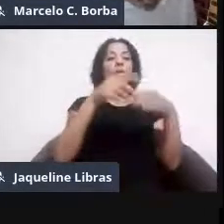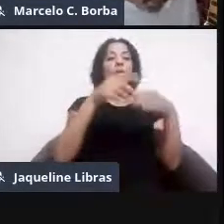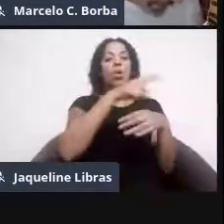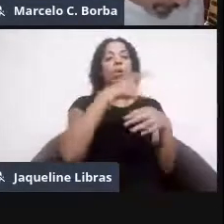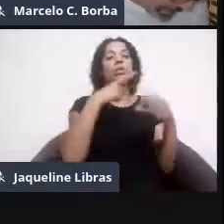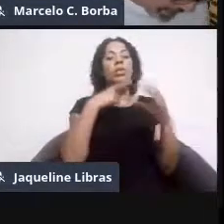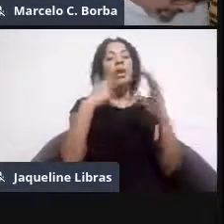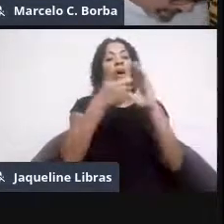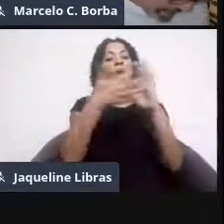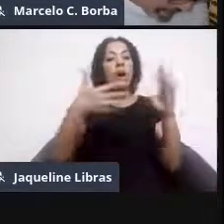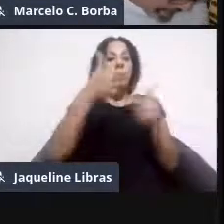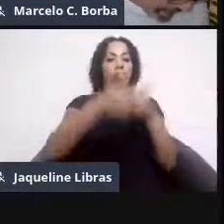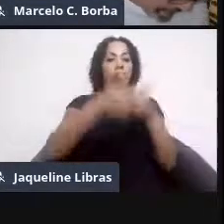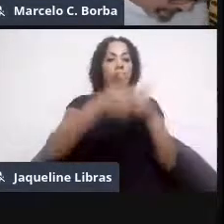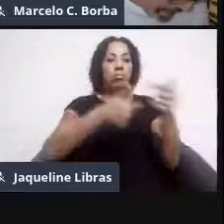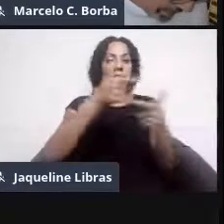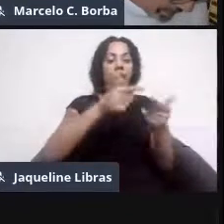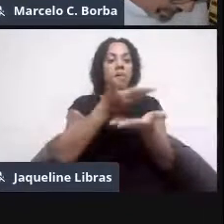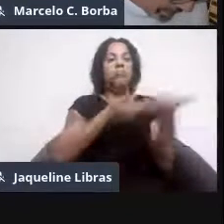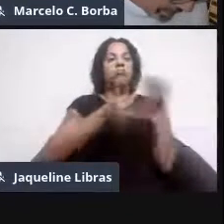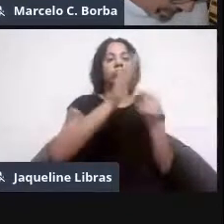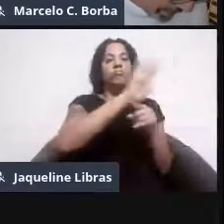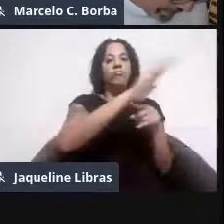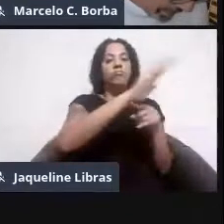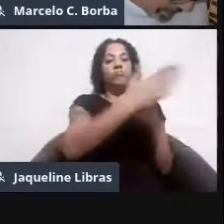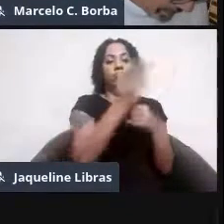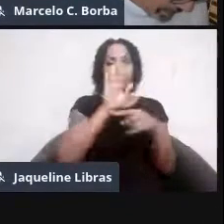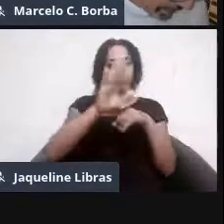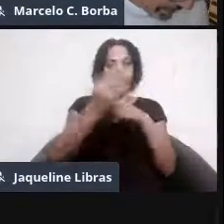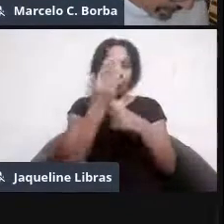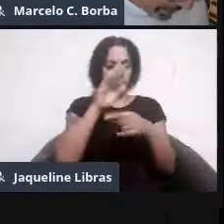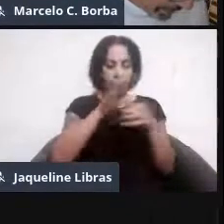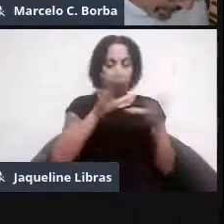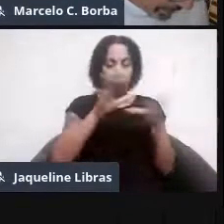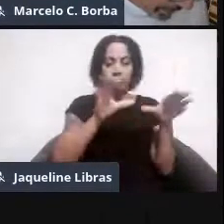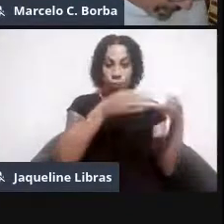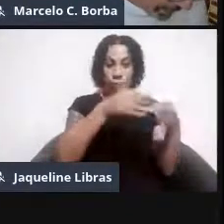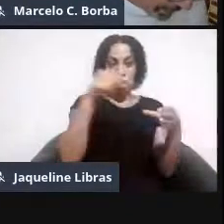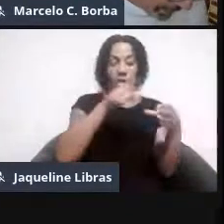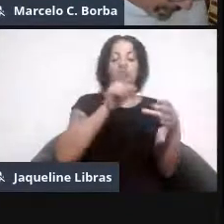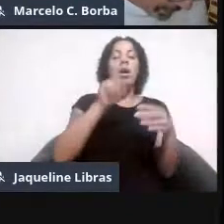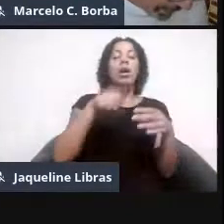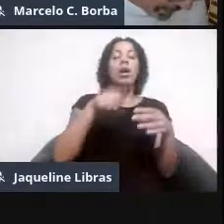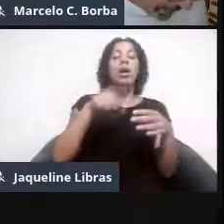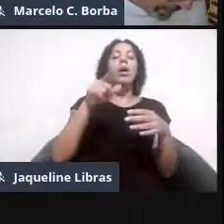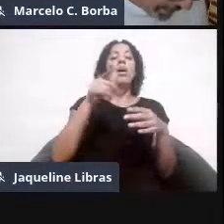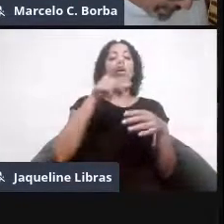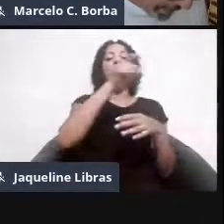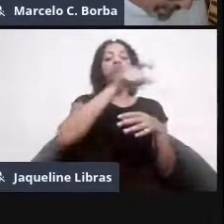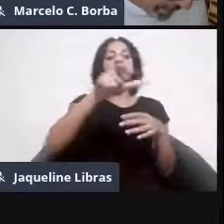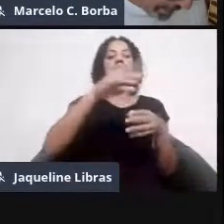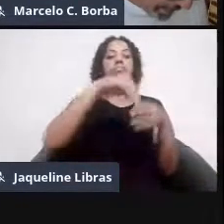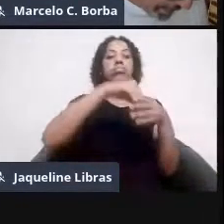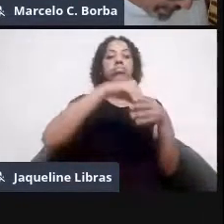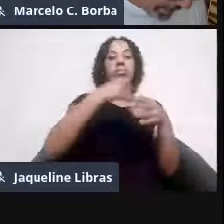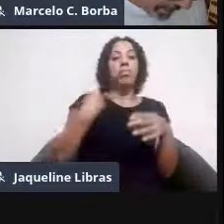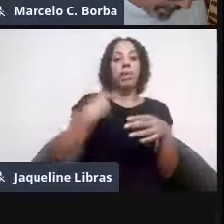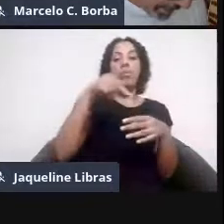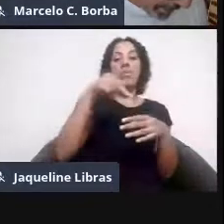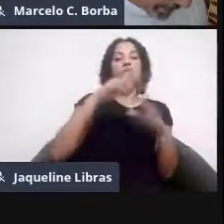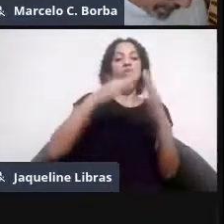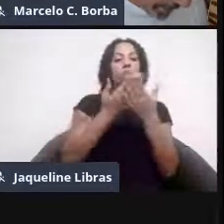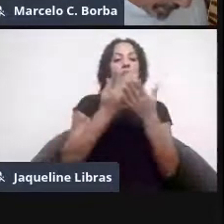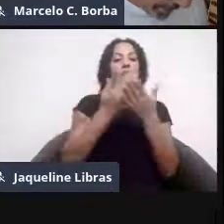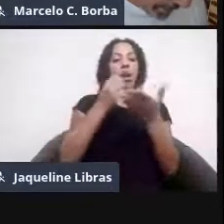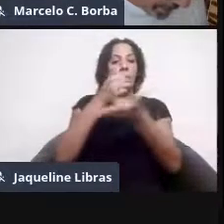de trabalho colaborativo e cooperativo. É um grupo formado aí por professores da escola básica, professores